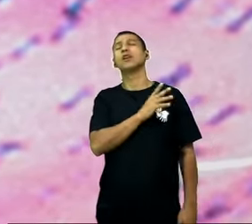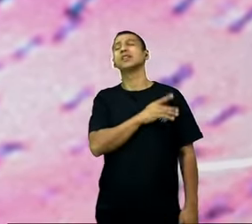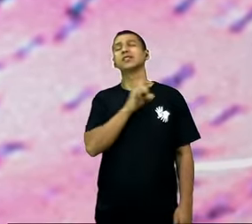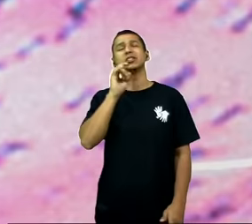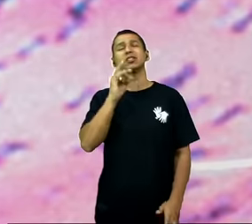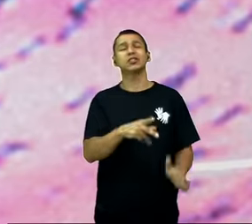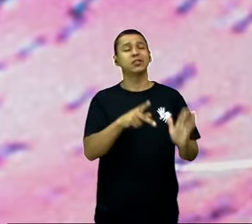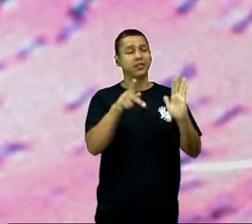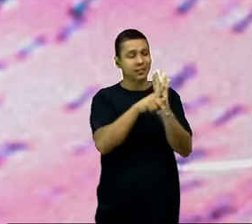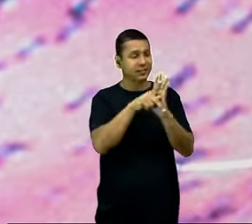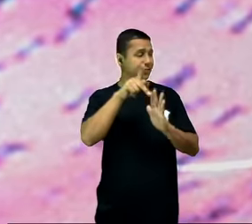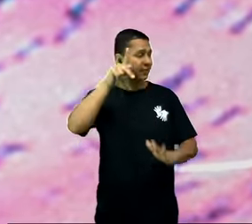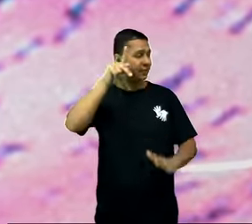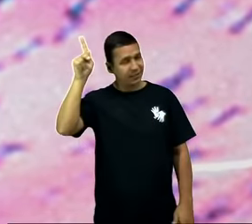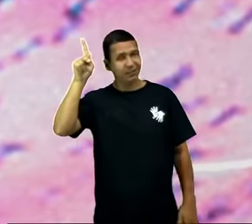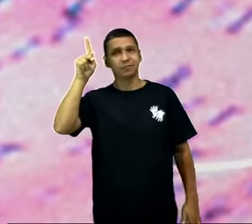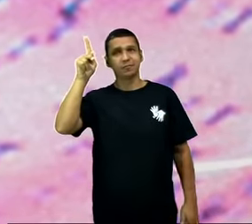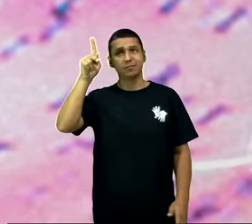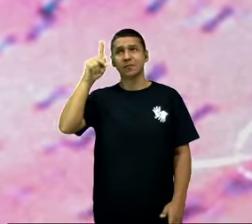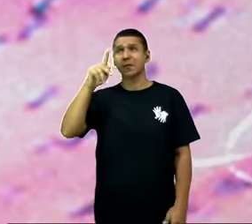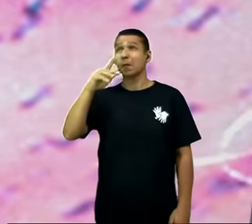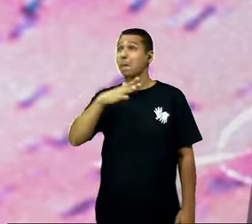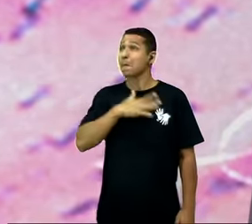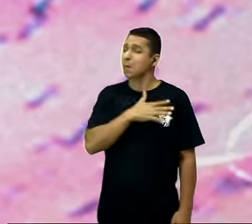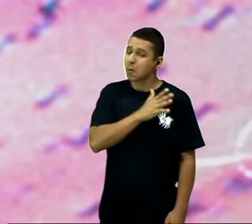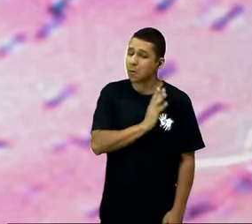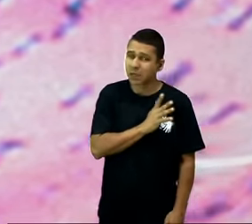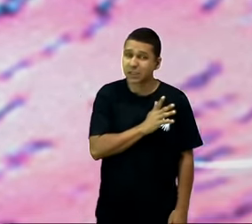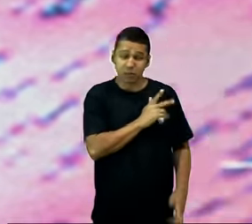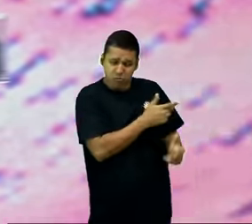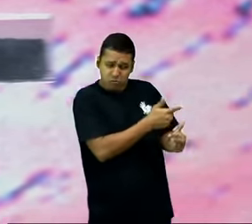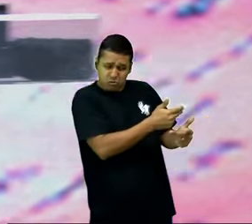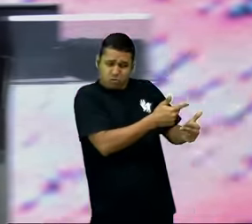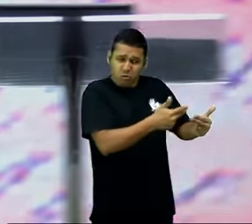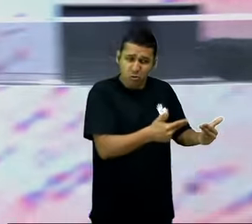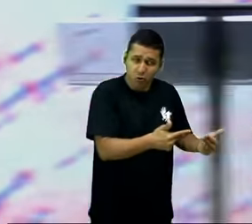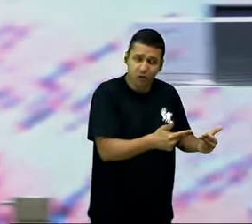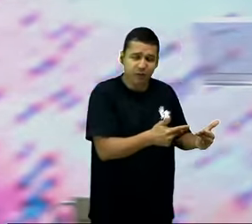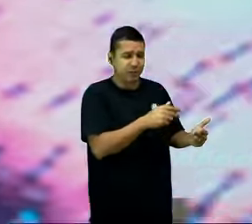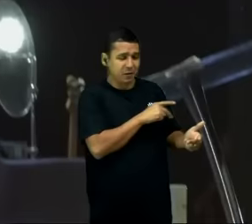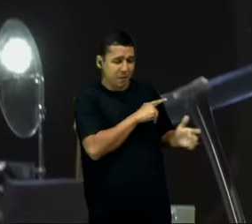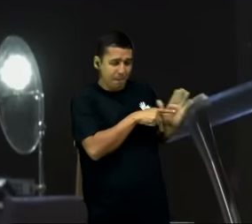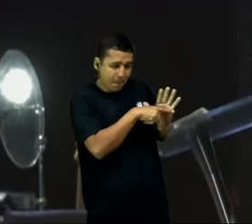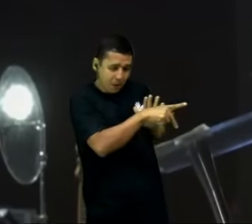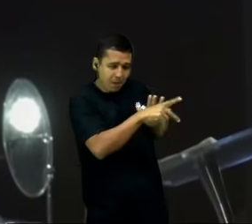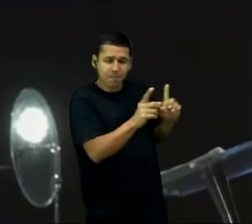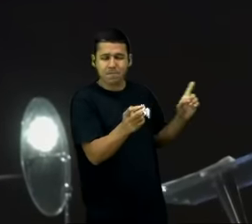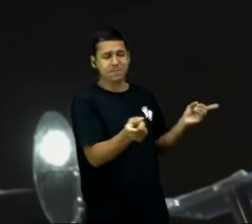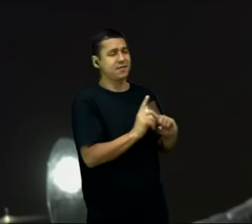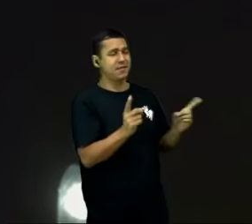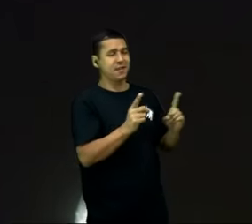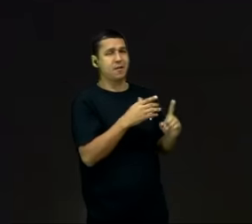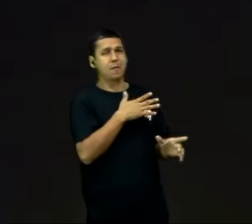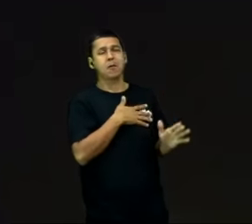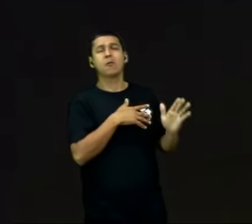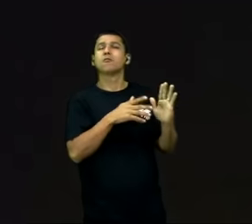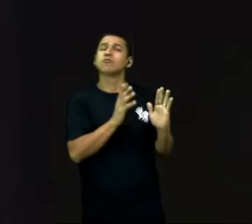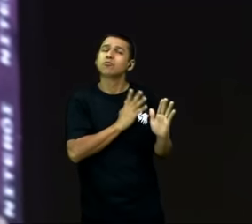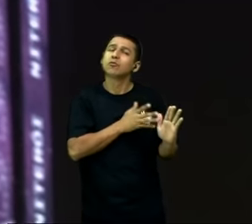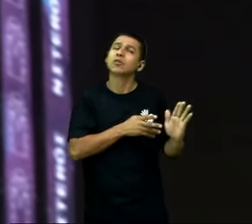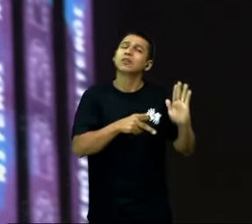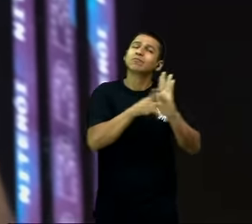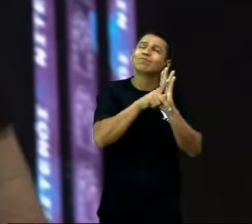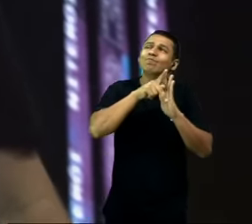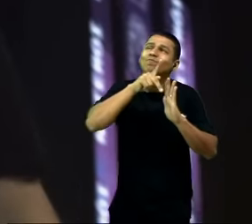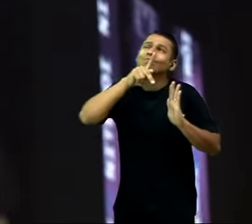Senhor. Meu coração não é de ninguém, meu coração não é de coisas, meu coração é teu, Senhor. Eu nunca vou colocar